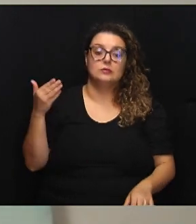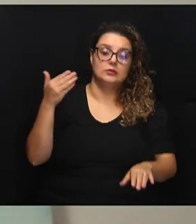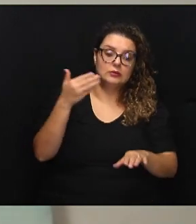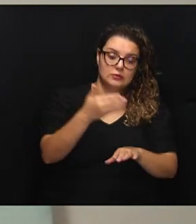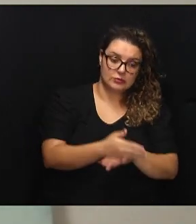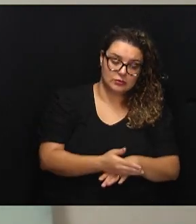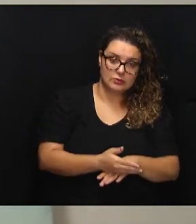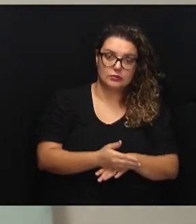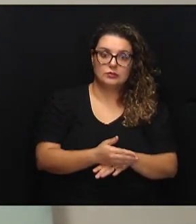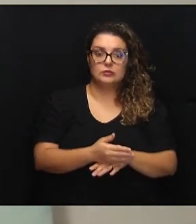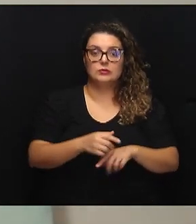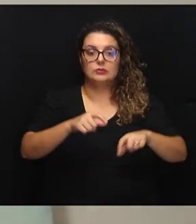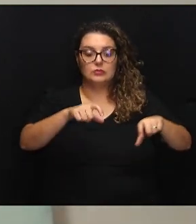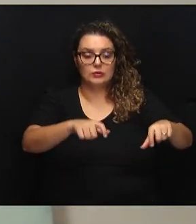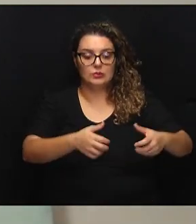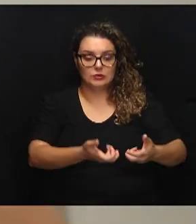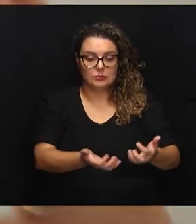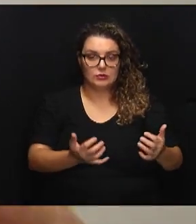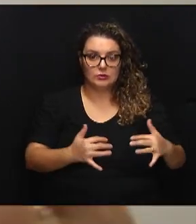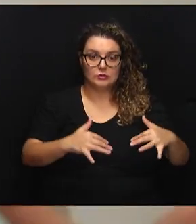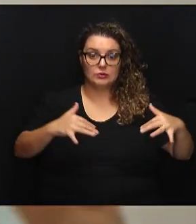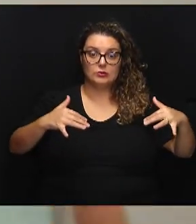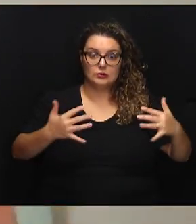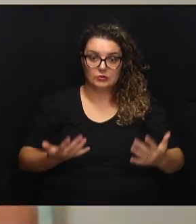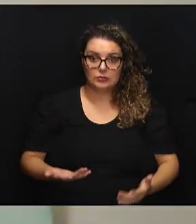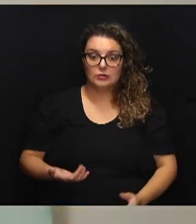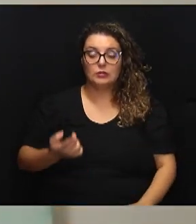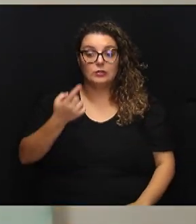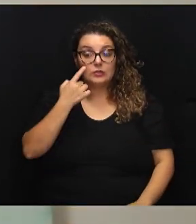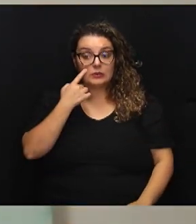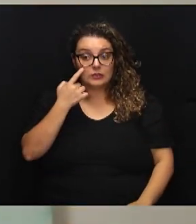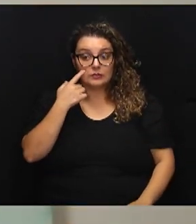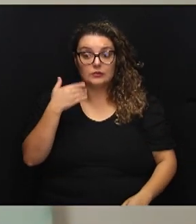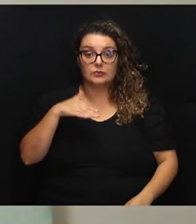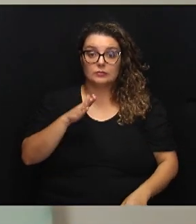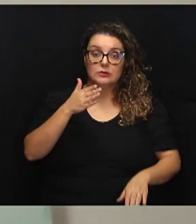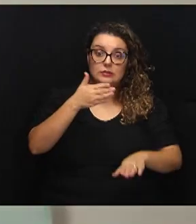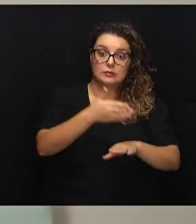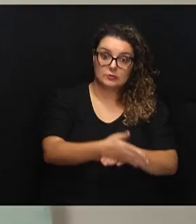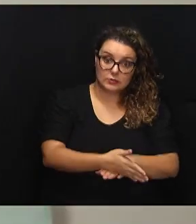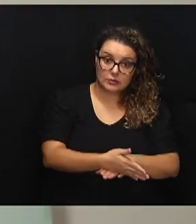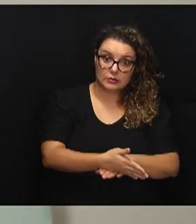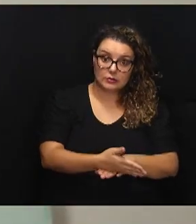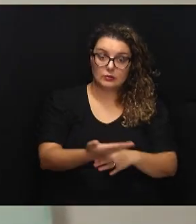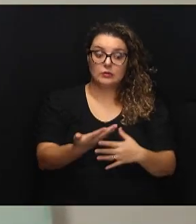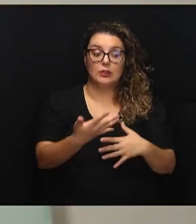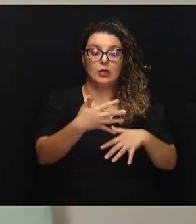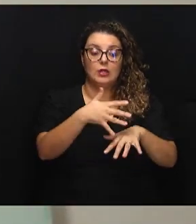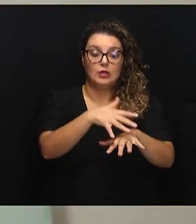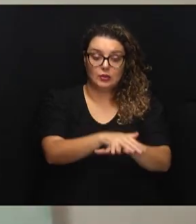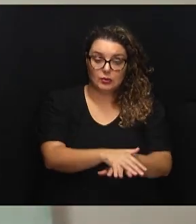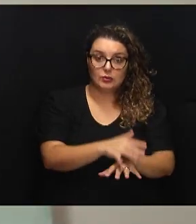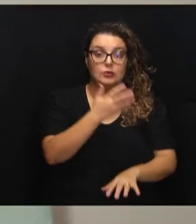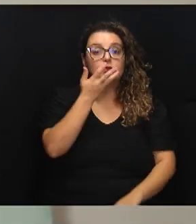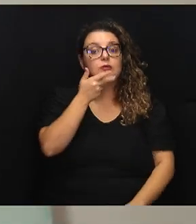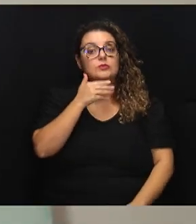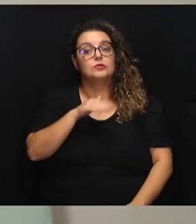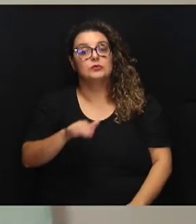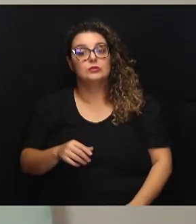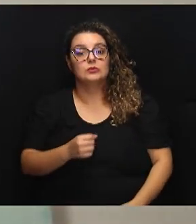nos estádios com os seus jogadores. Então a gente tem visto mais a participação, a inclusão de crianças com